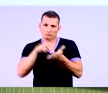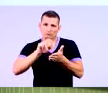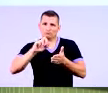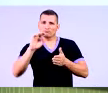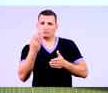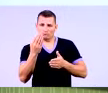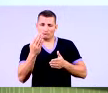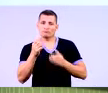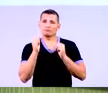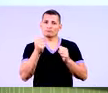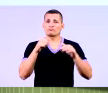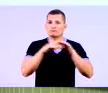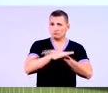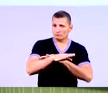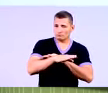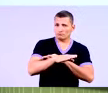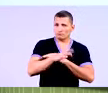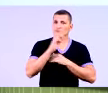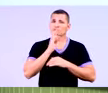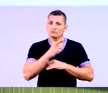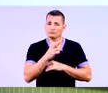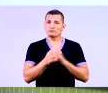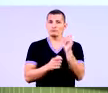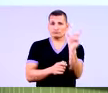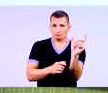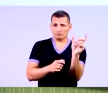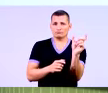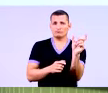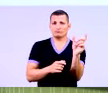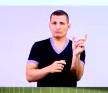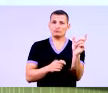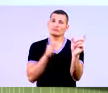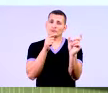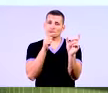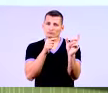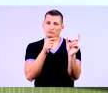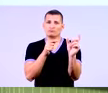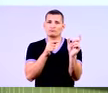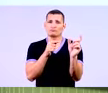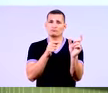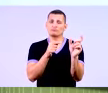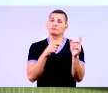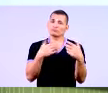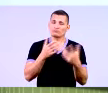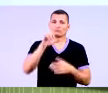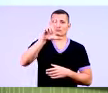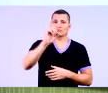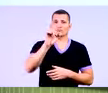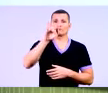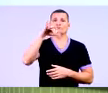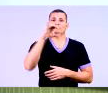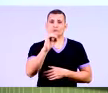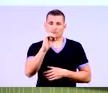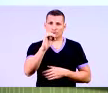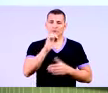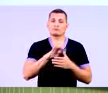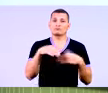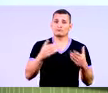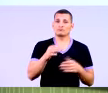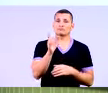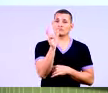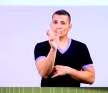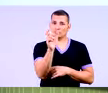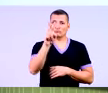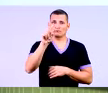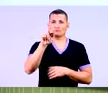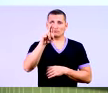armazenar esse resultado é uma variável ela passa a ser a partir daí do tipo lógico então a variável na